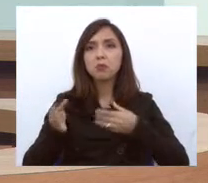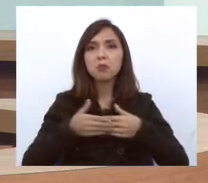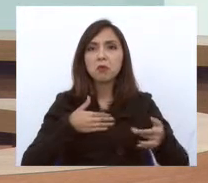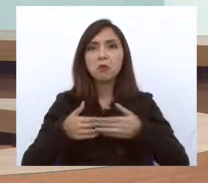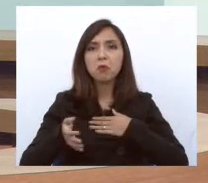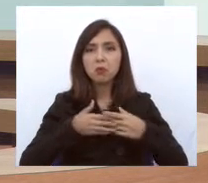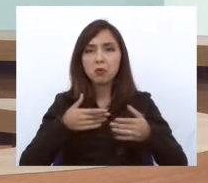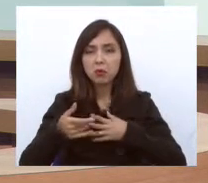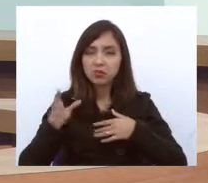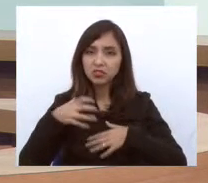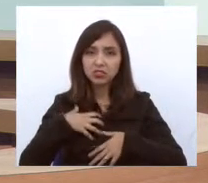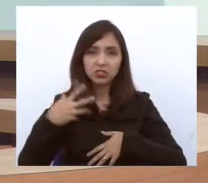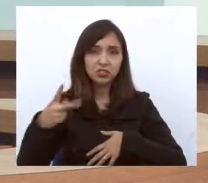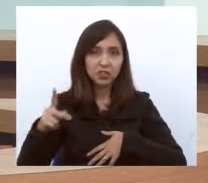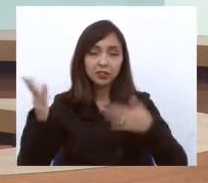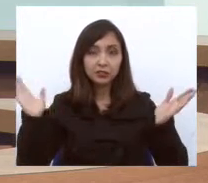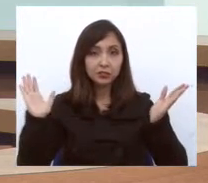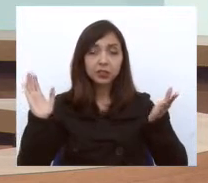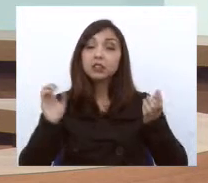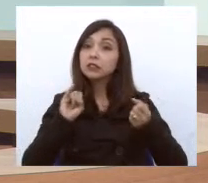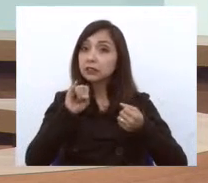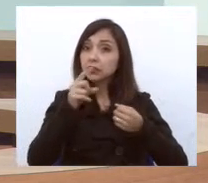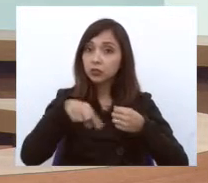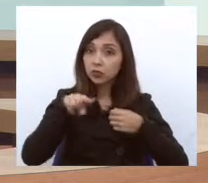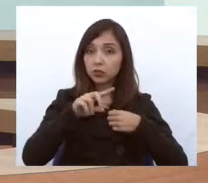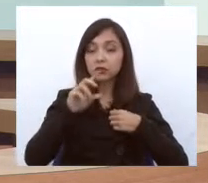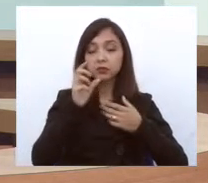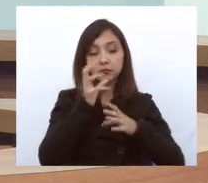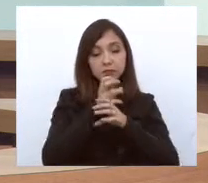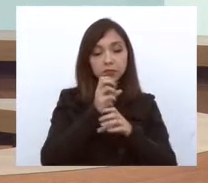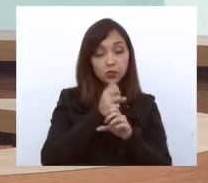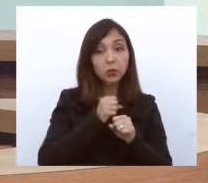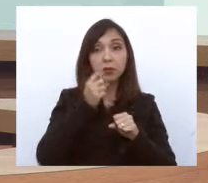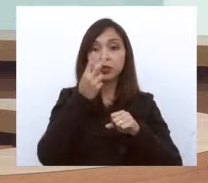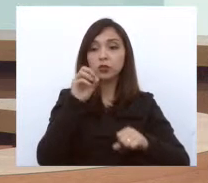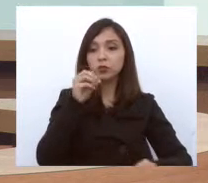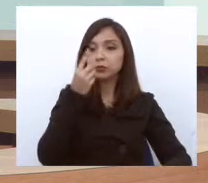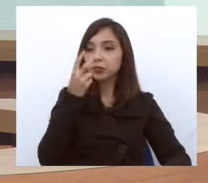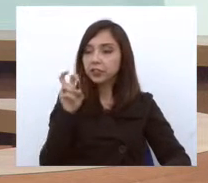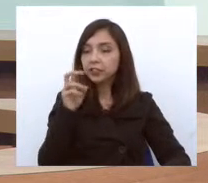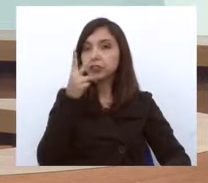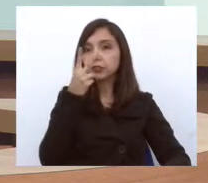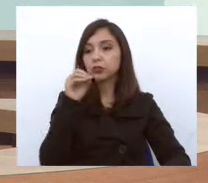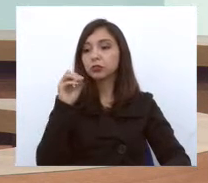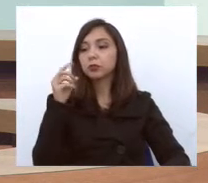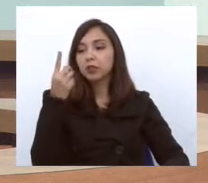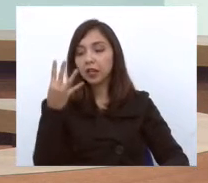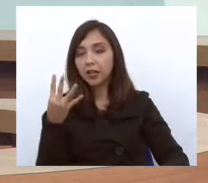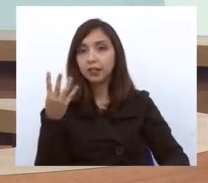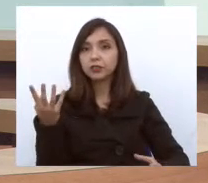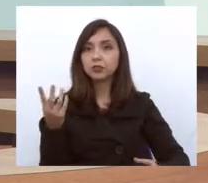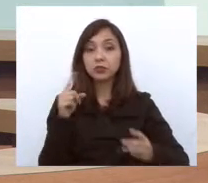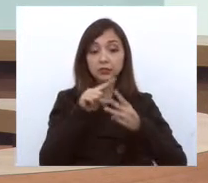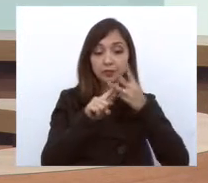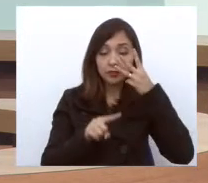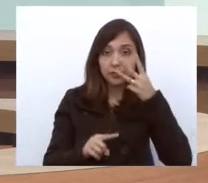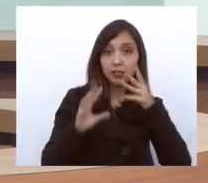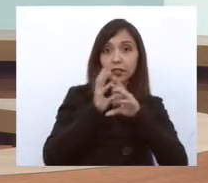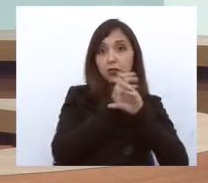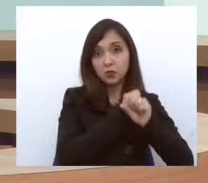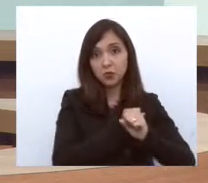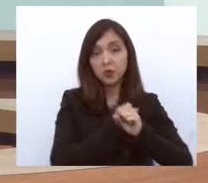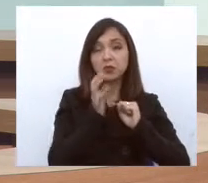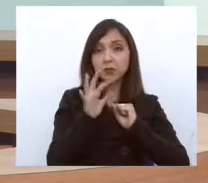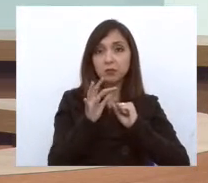ele quer, da maneira que ele quer. Então, se nós pegarmos aí 2013, 14, 15, Nós já estamos com 3 orçamentos,